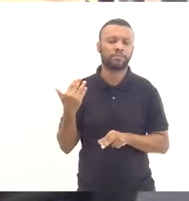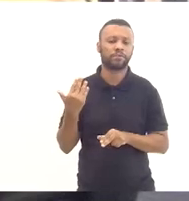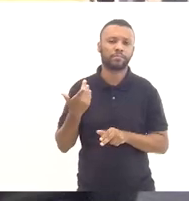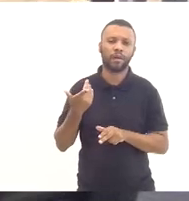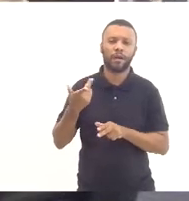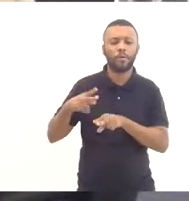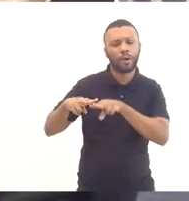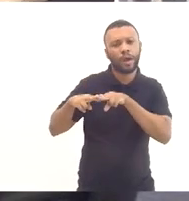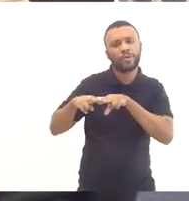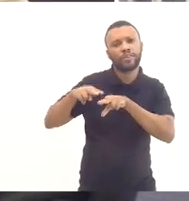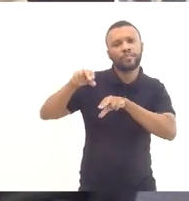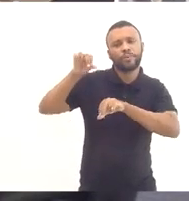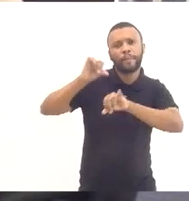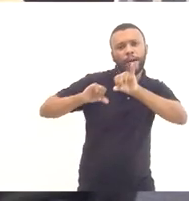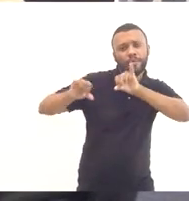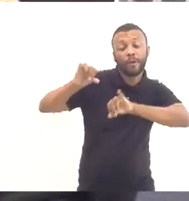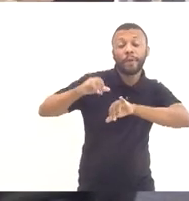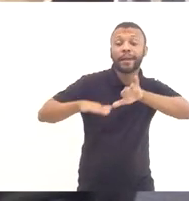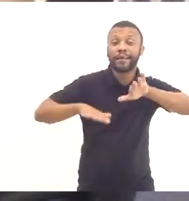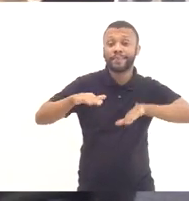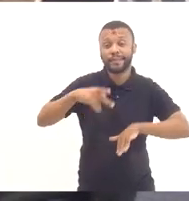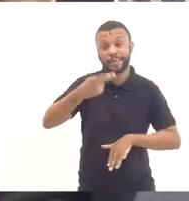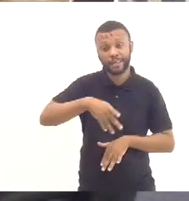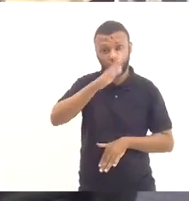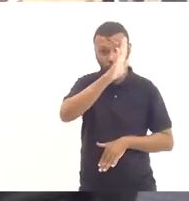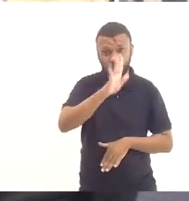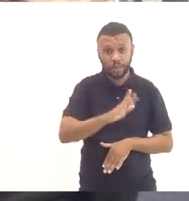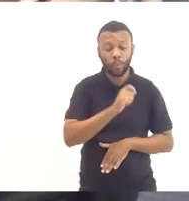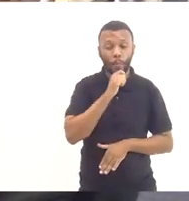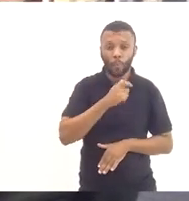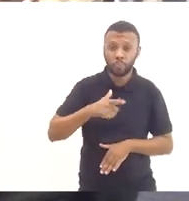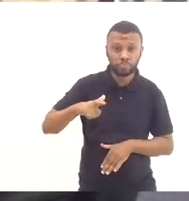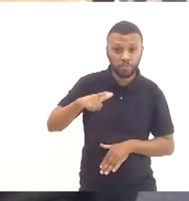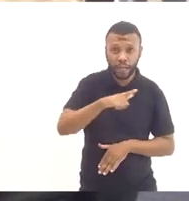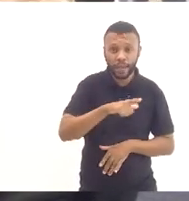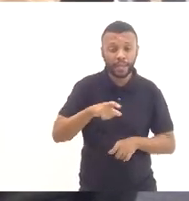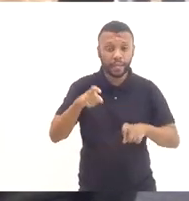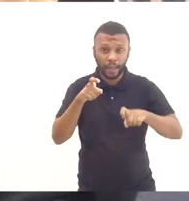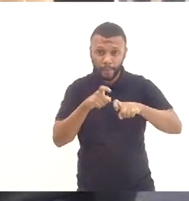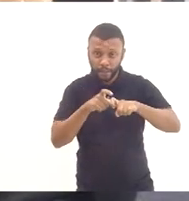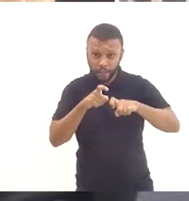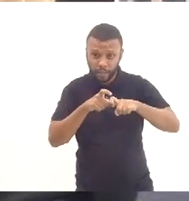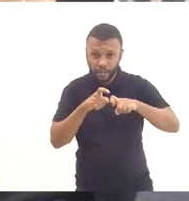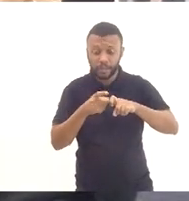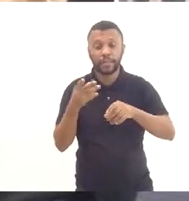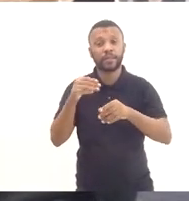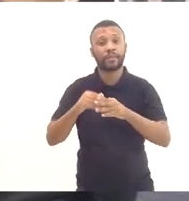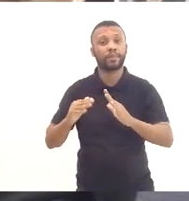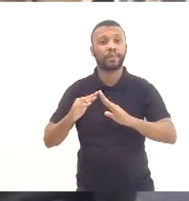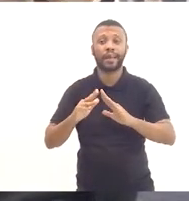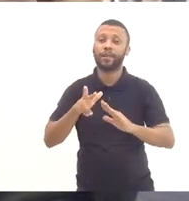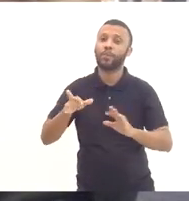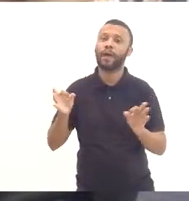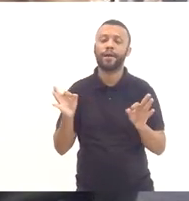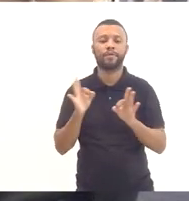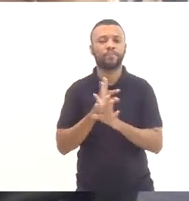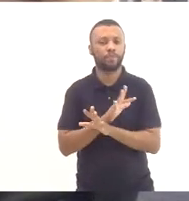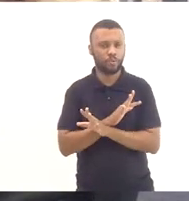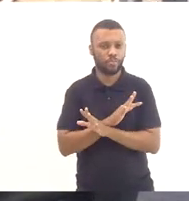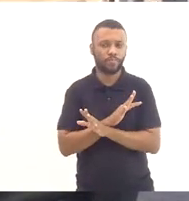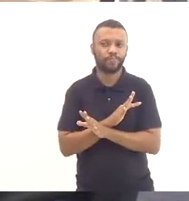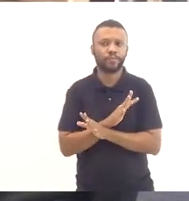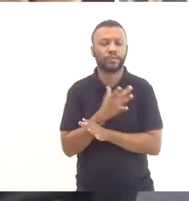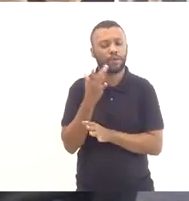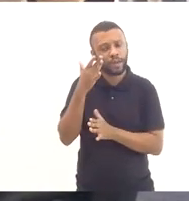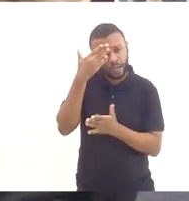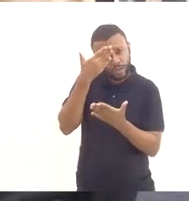fórmula que não existe que aqui não é mesmo que tem assimilar ela não é o suficiente para aquele paciente então acho que precisa também o